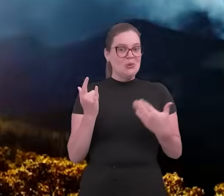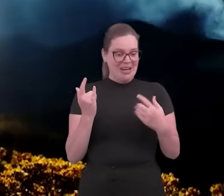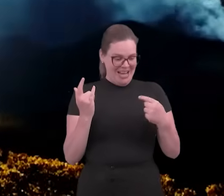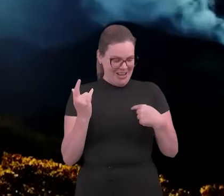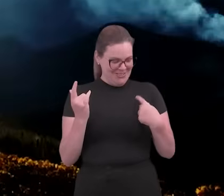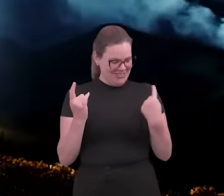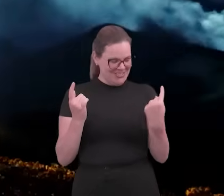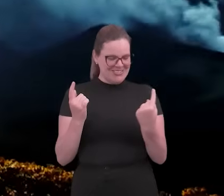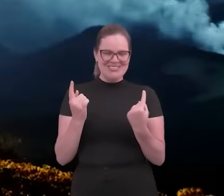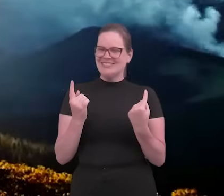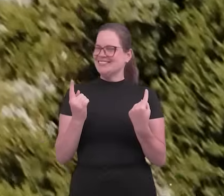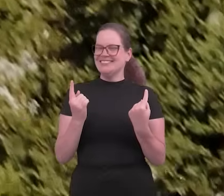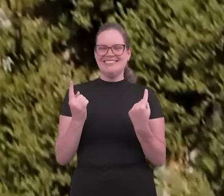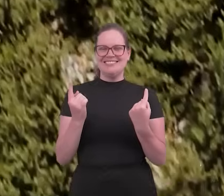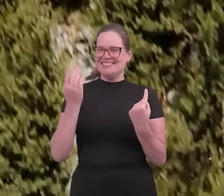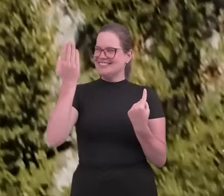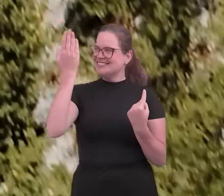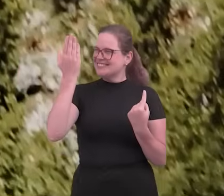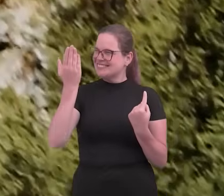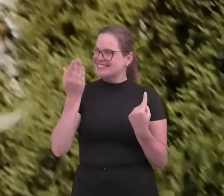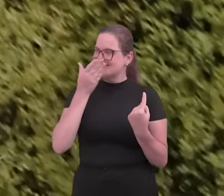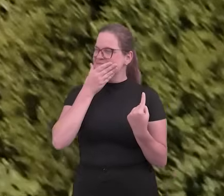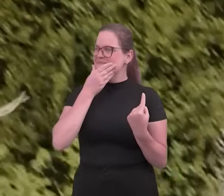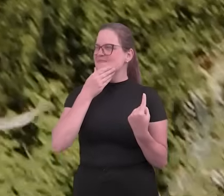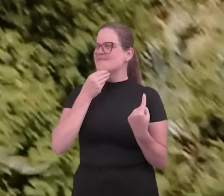Não estou sozinho,